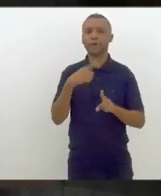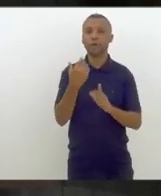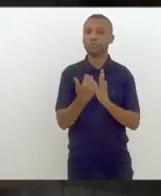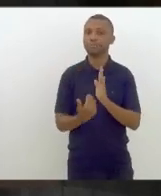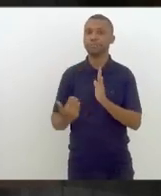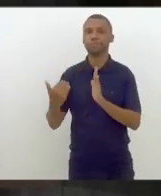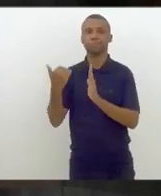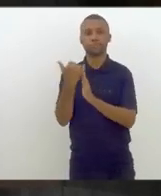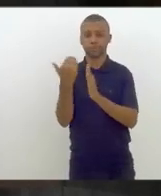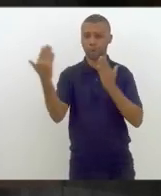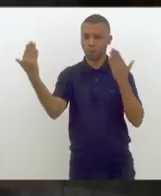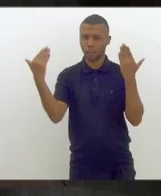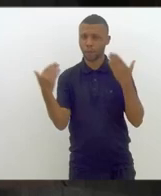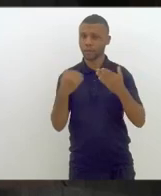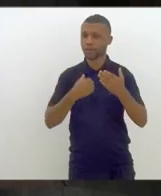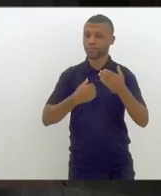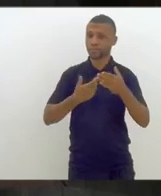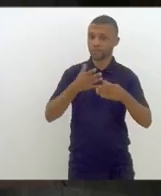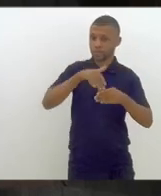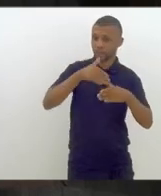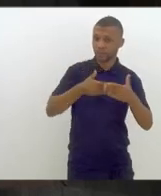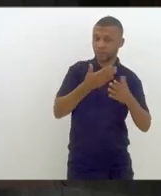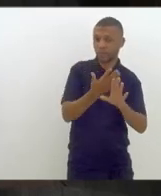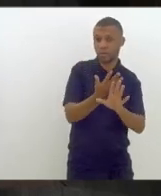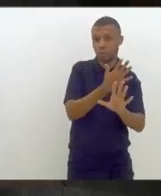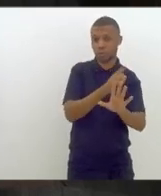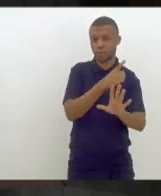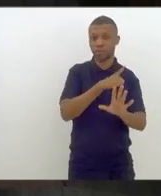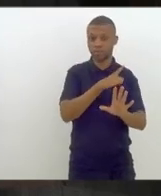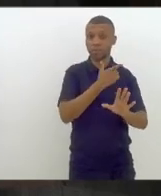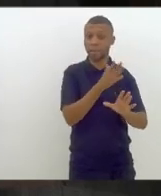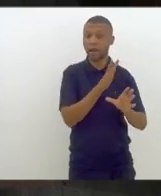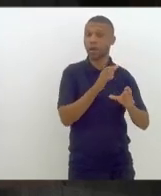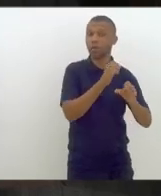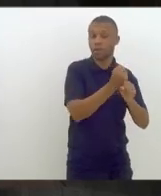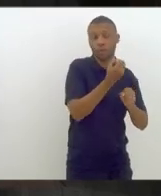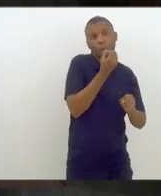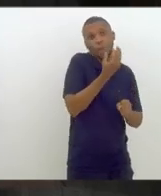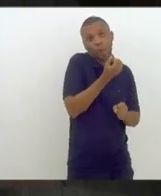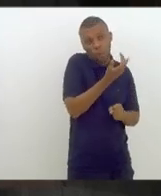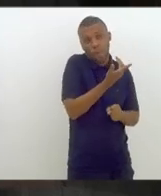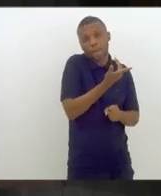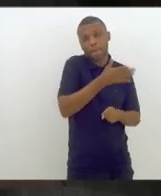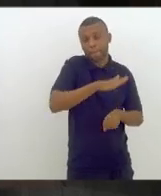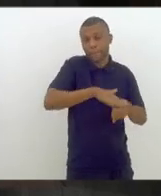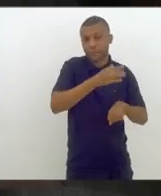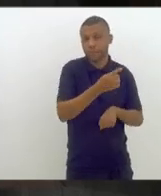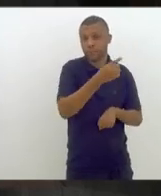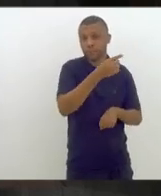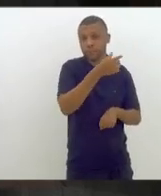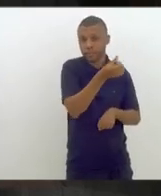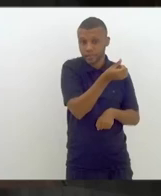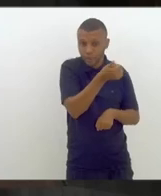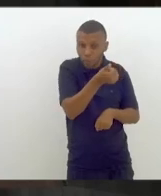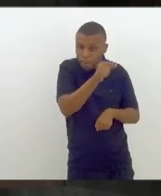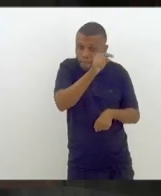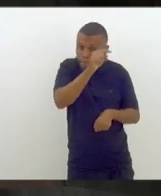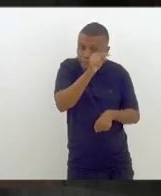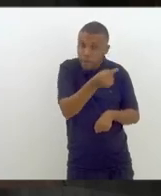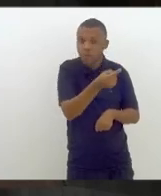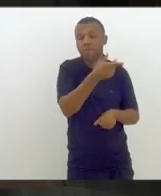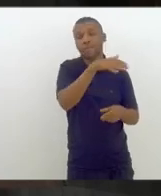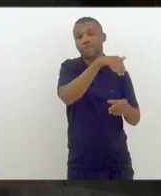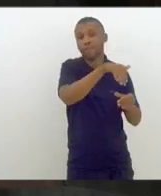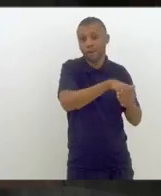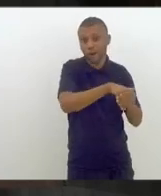com relação à eleição anterior, quando a gente já tinha tido uma bela votação, com mais de 61 mil votos, e agora ultrapassamos os